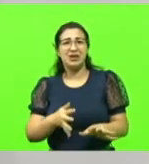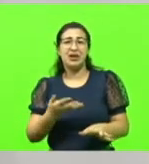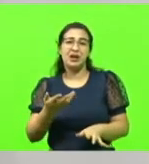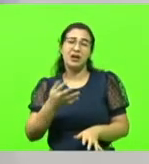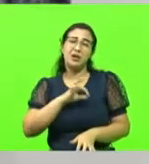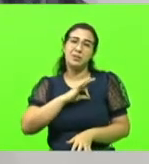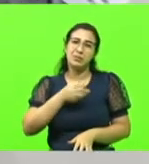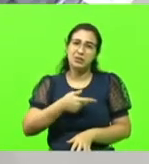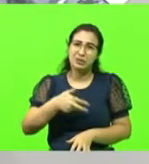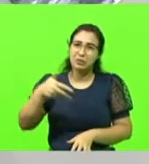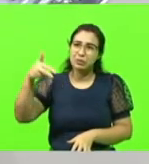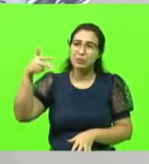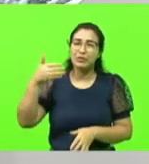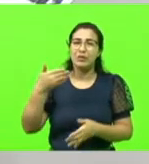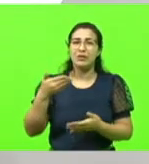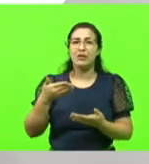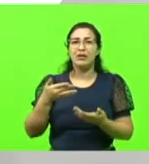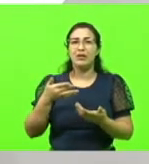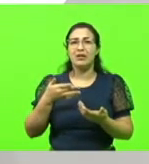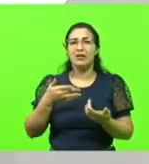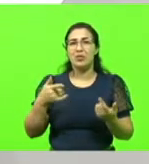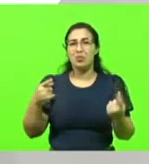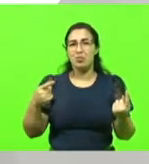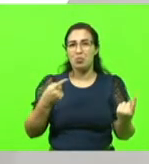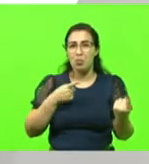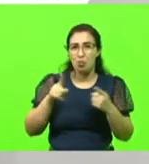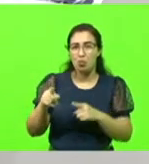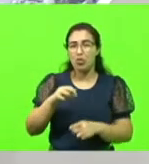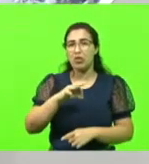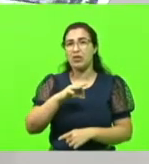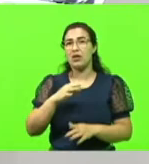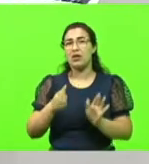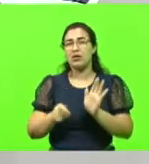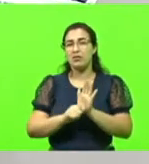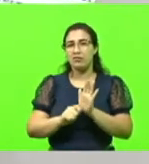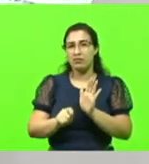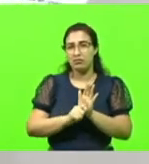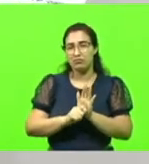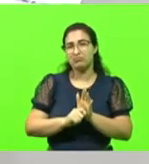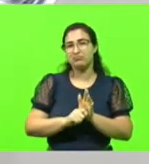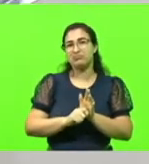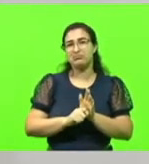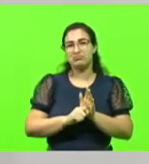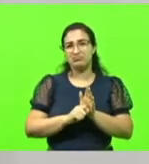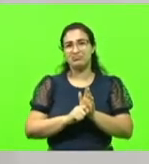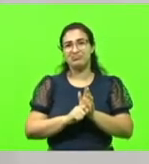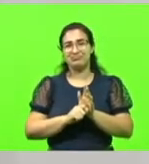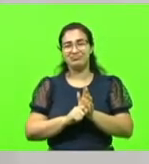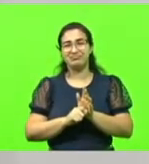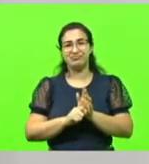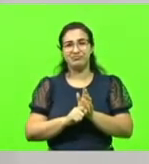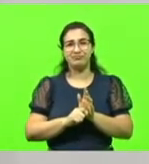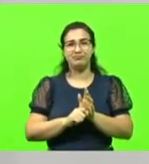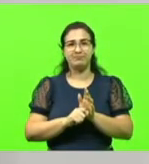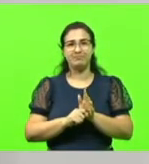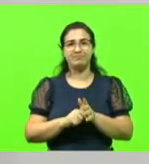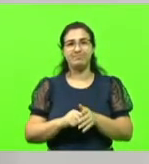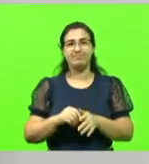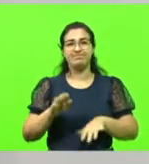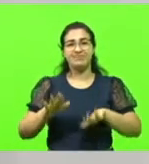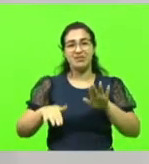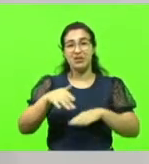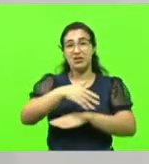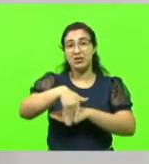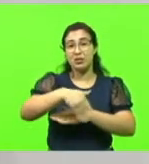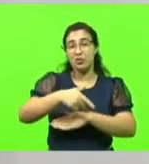NSC ir lá e se preocupar com um marginal, um vagabundo, andando armado, vendendo